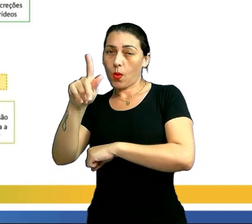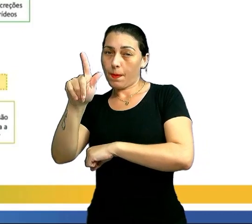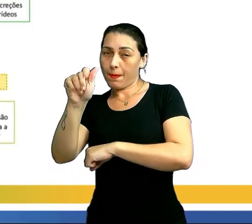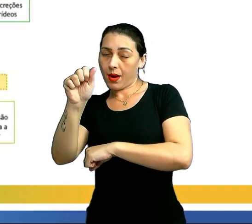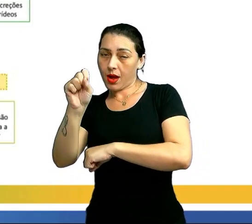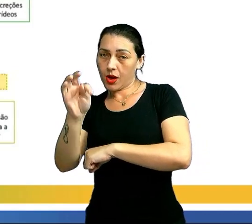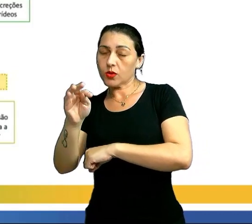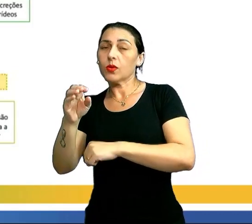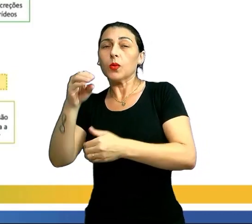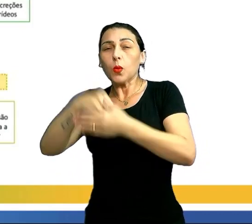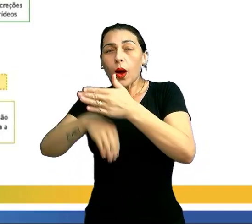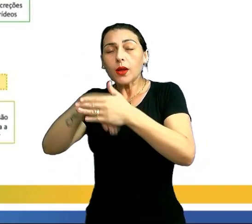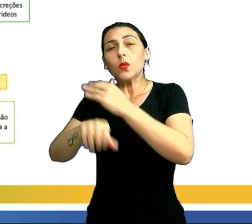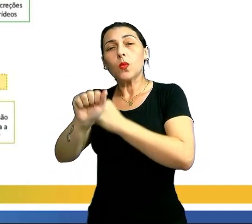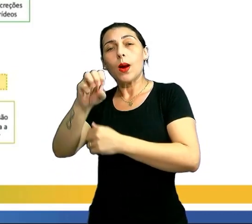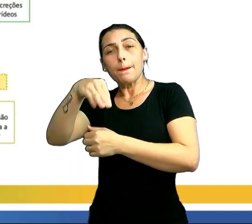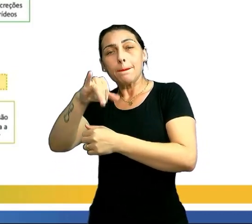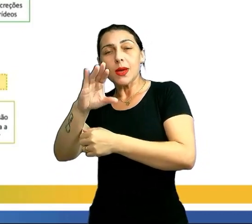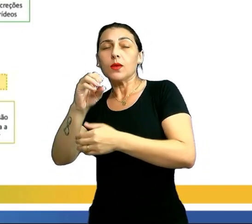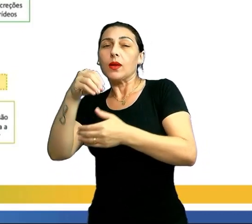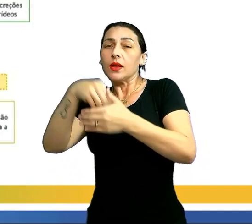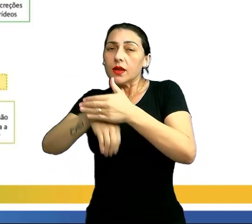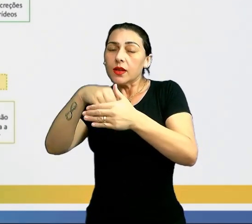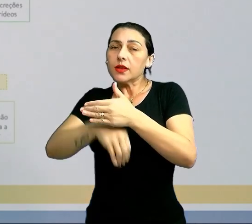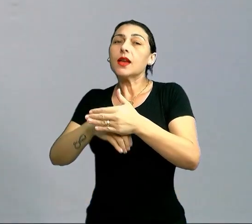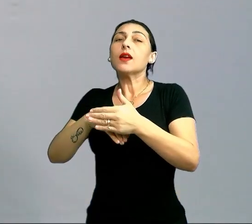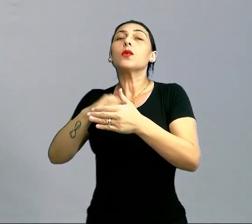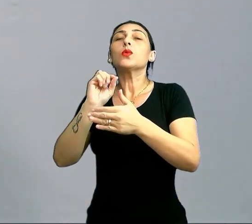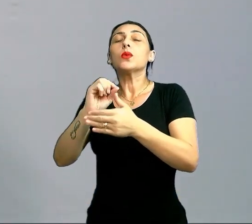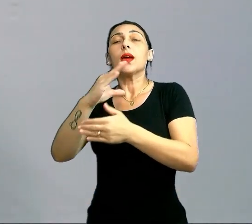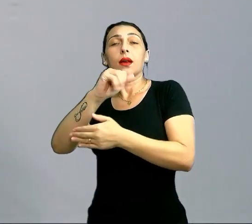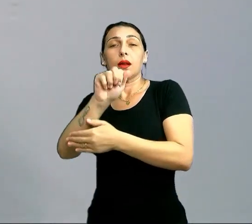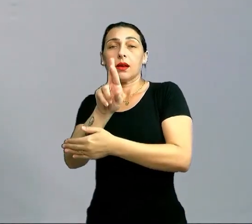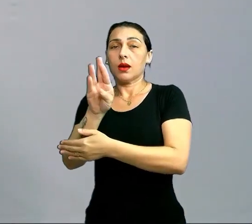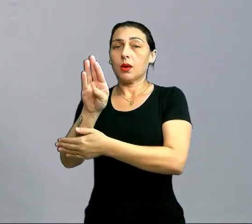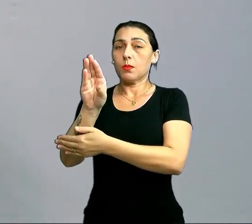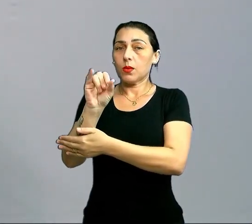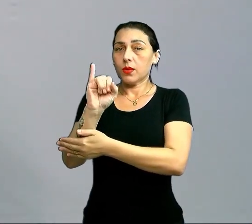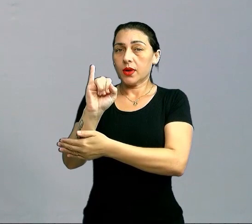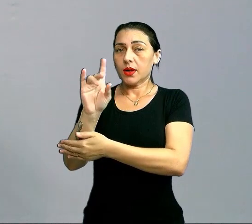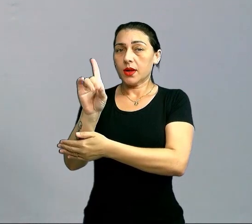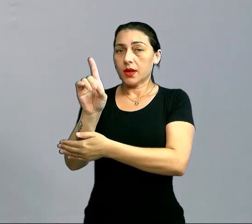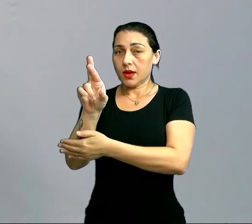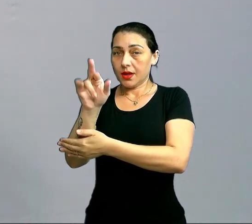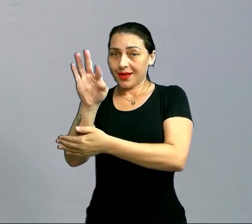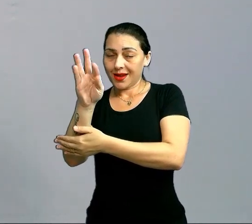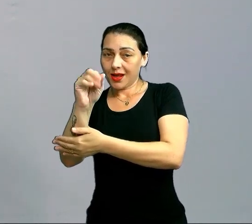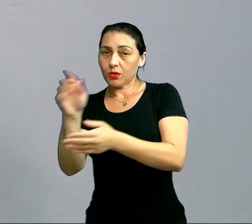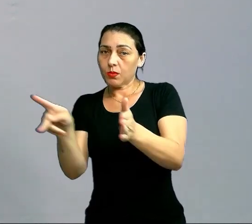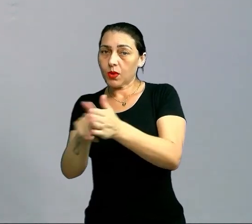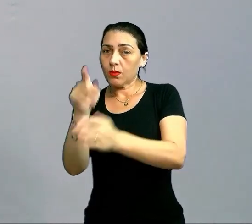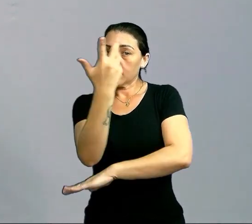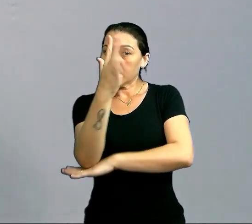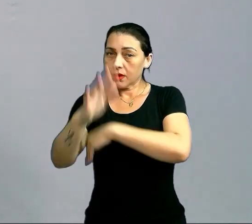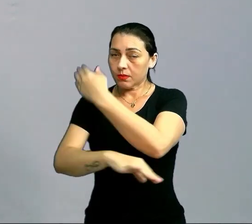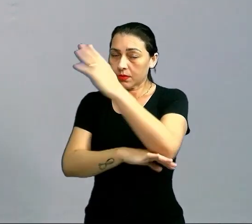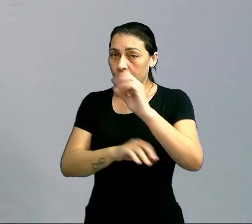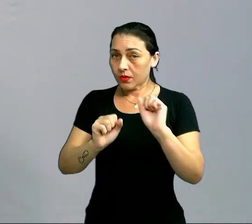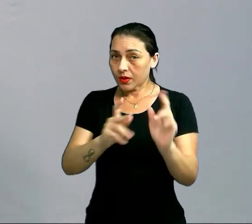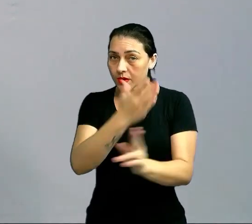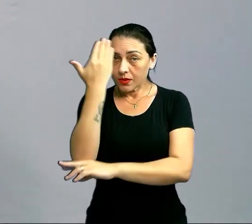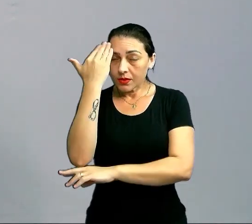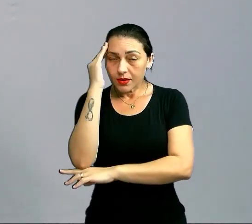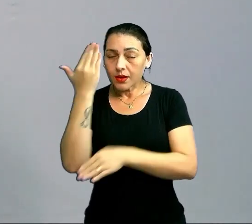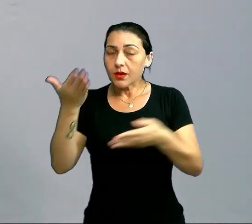de carboidrato das plantas. Ok? Estão entendendo? Então agora nós